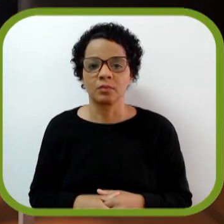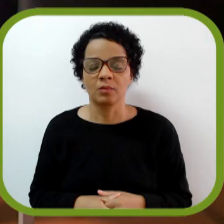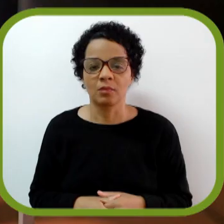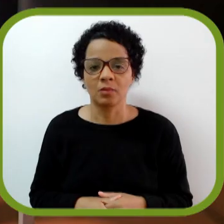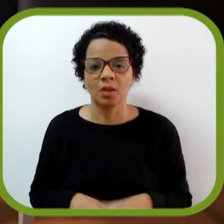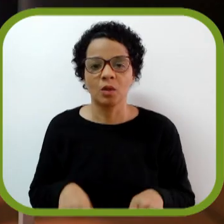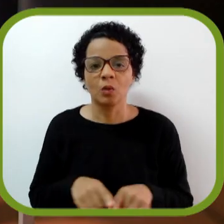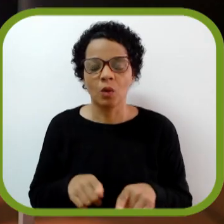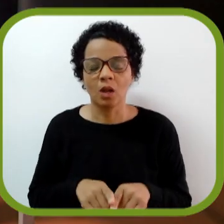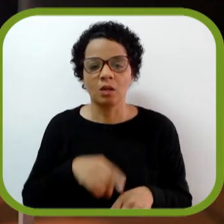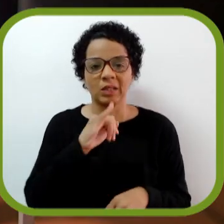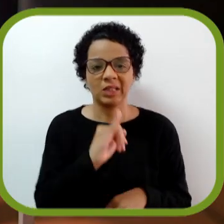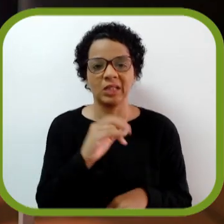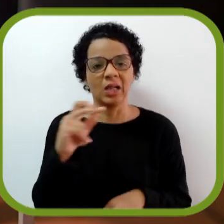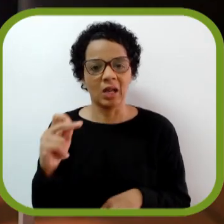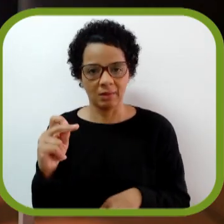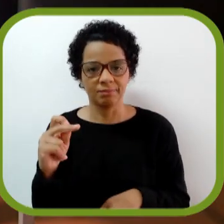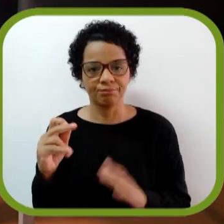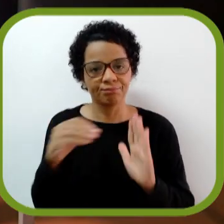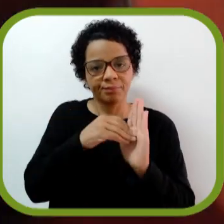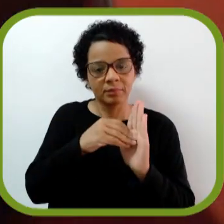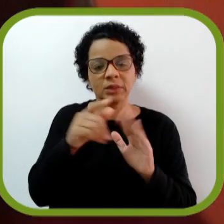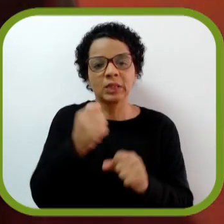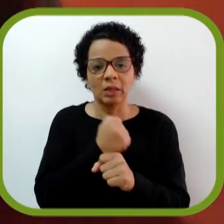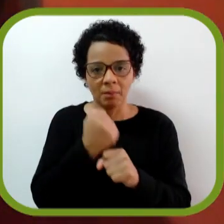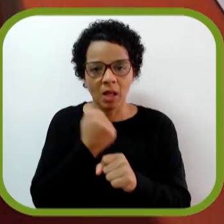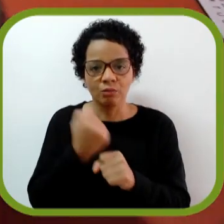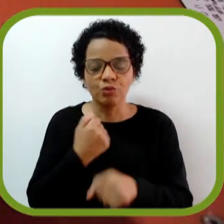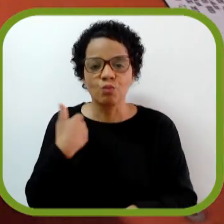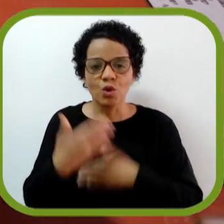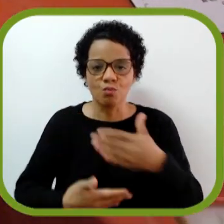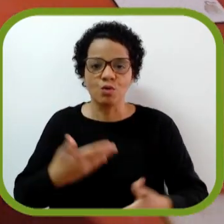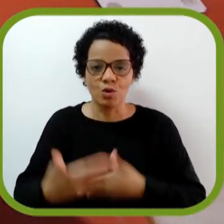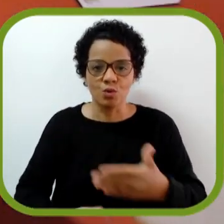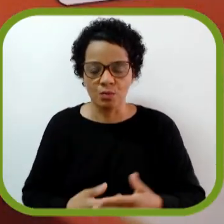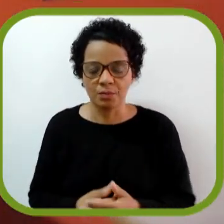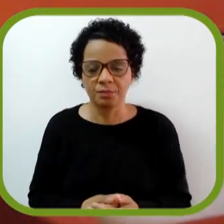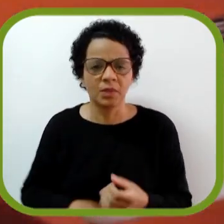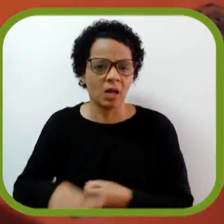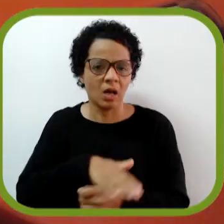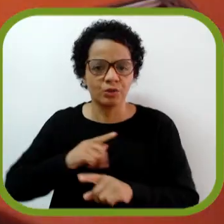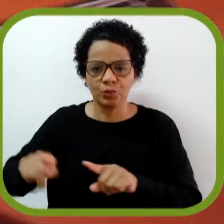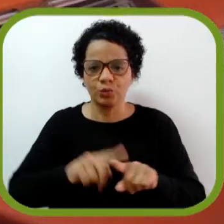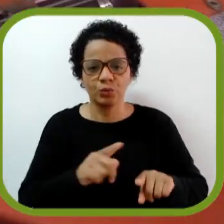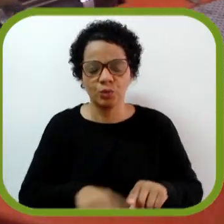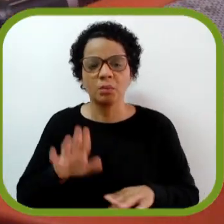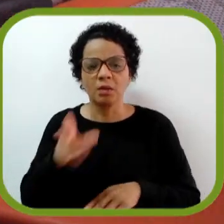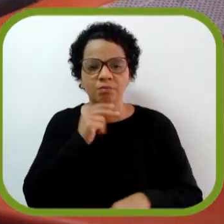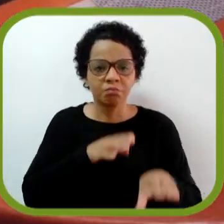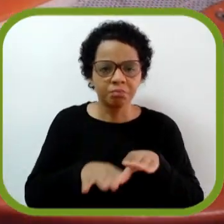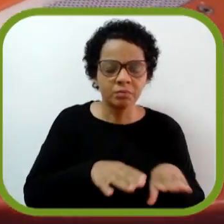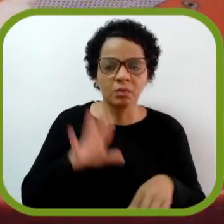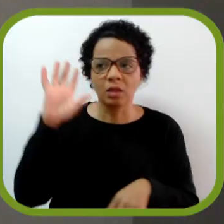incorporação do machine learning e da inteligência artificial nos trabalhos que estão a ser levados a cabo. Em todas as áreas, mas na área